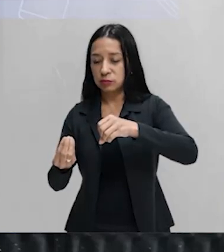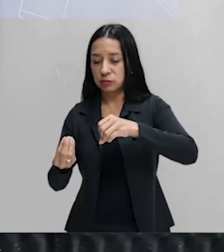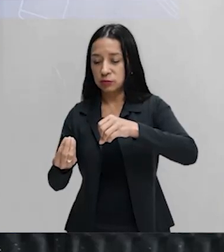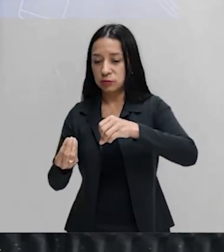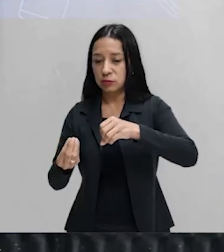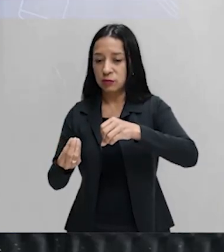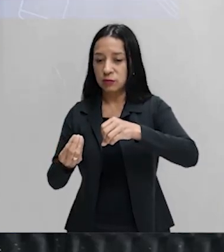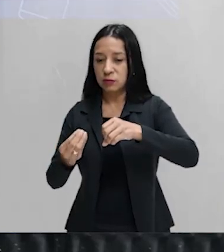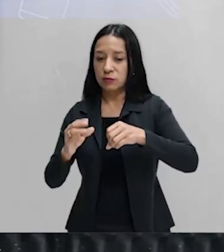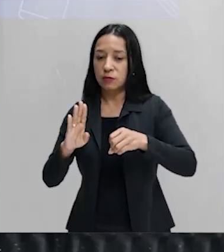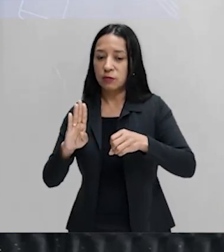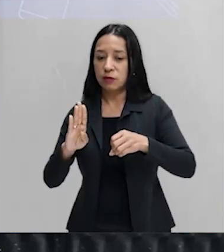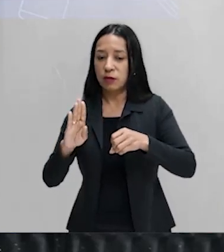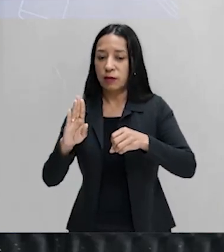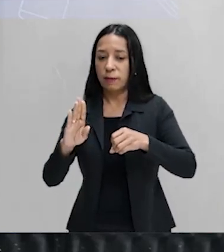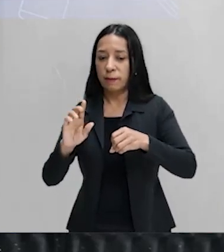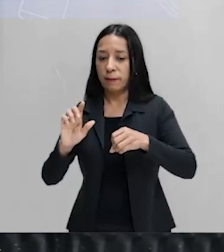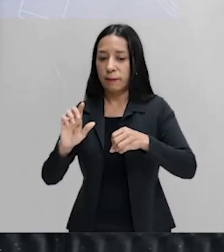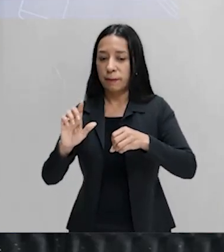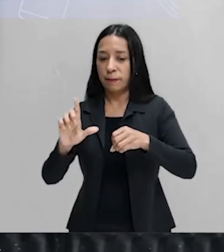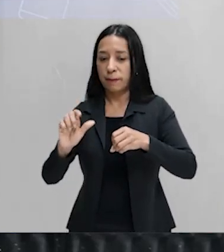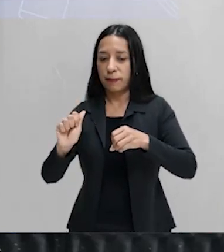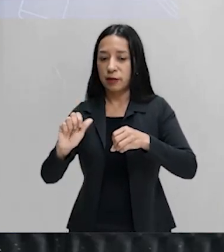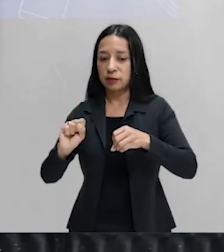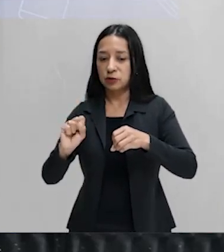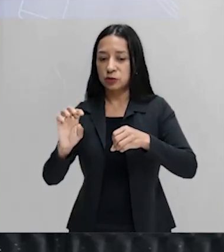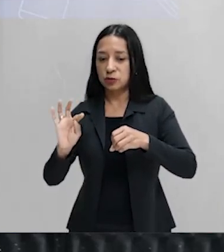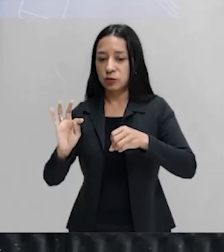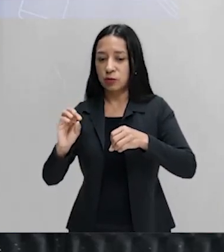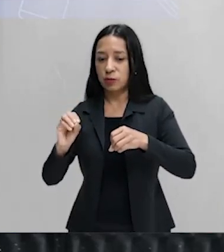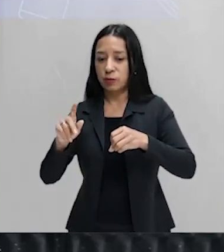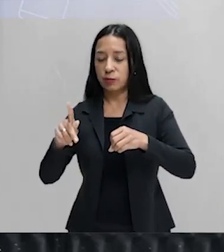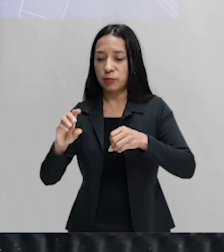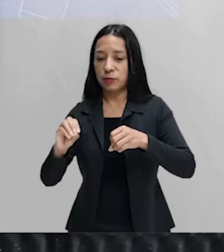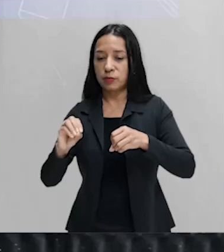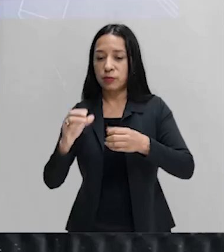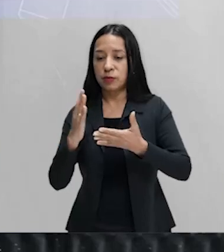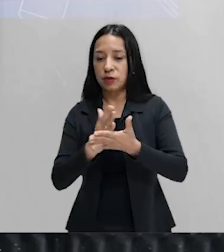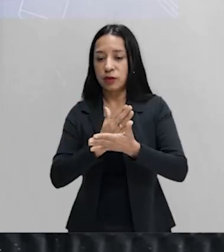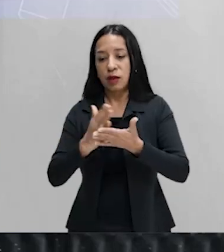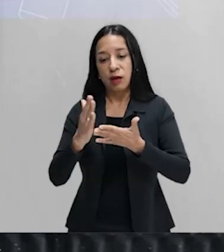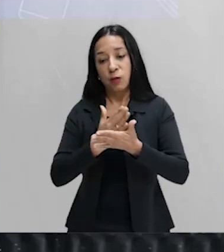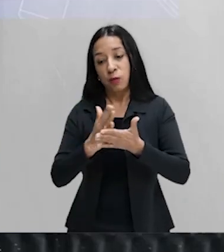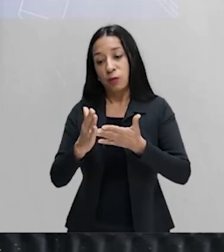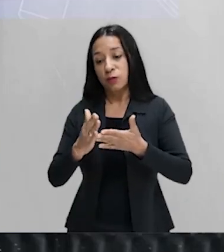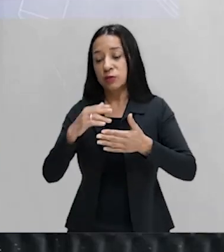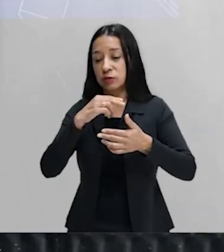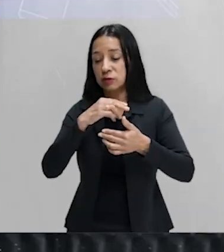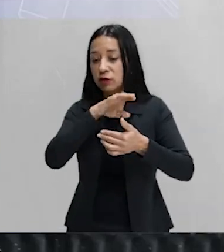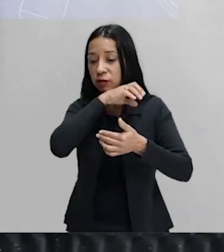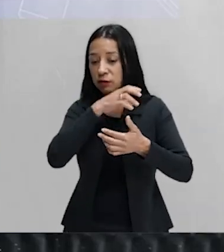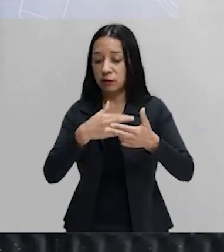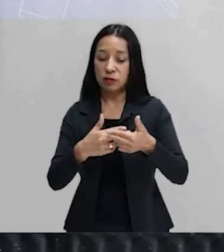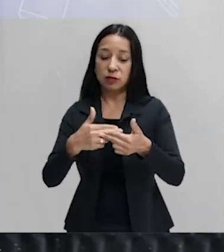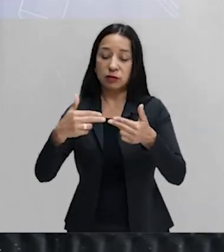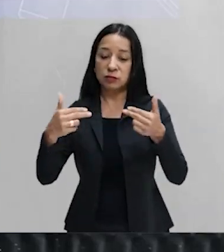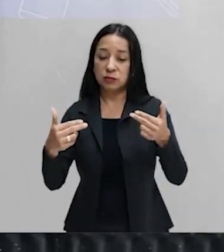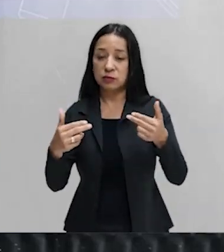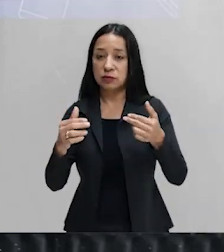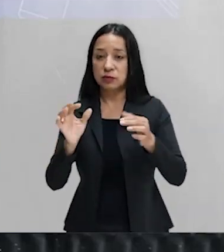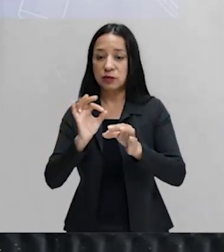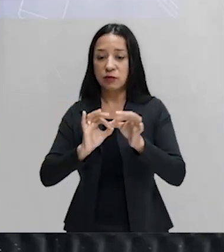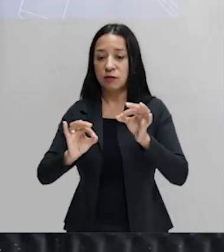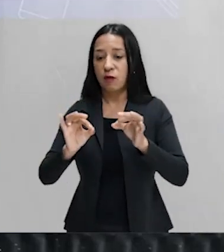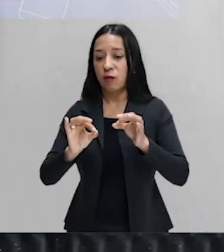de blastóporo. Blastóporo. Em algumas espécies de animais, esse blastóporo ele forma